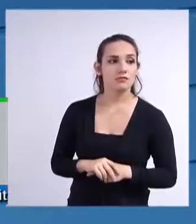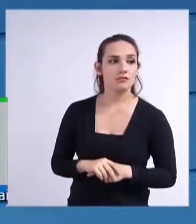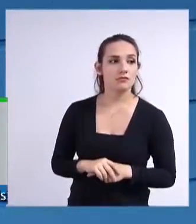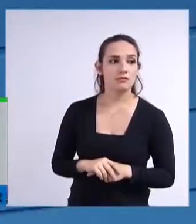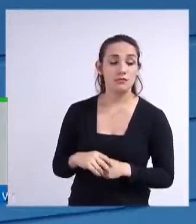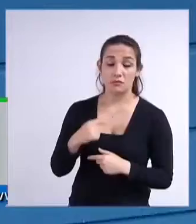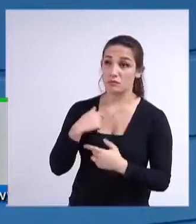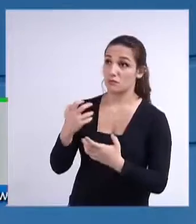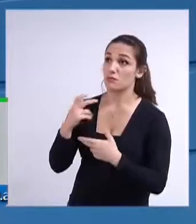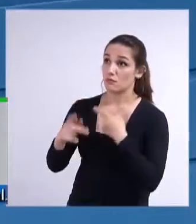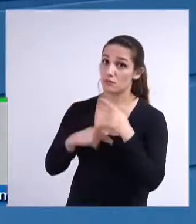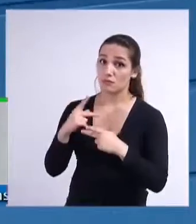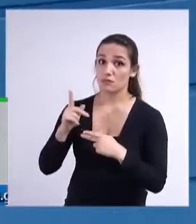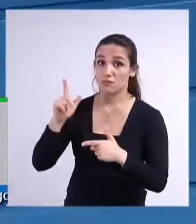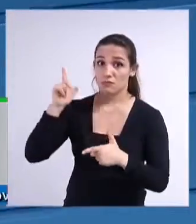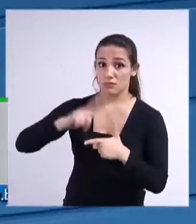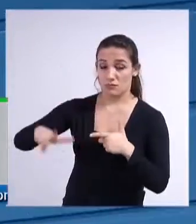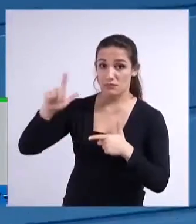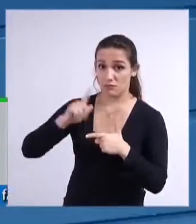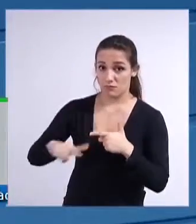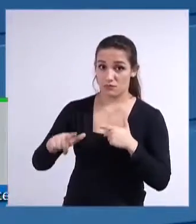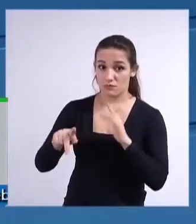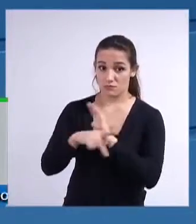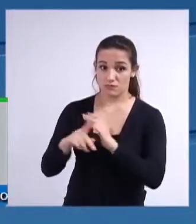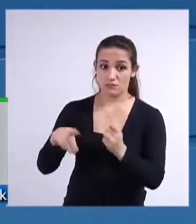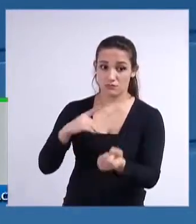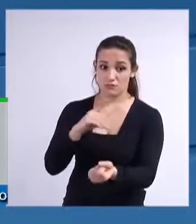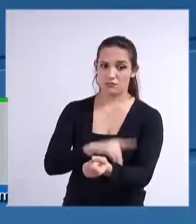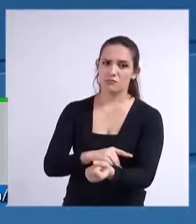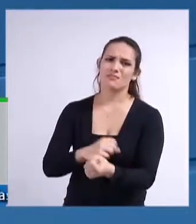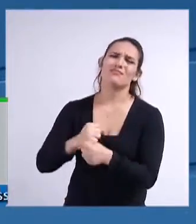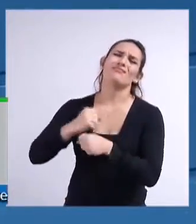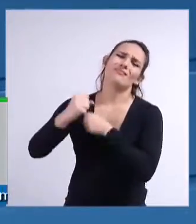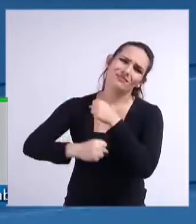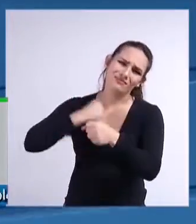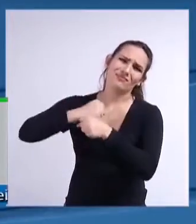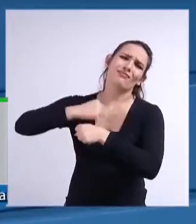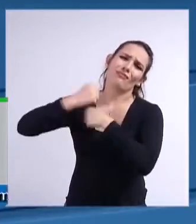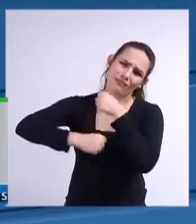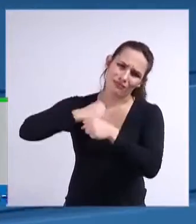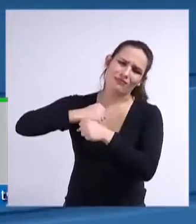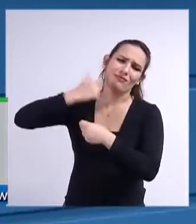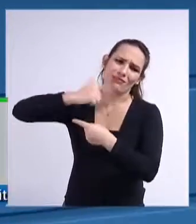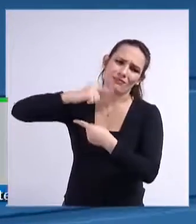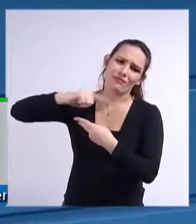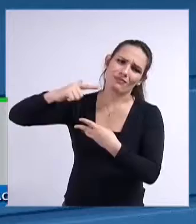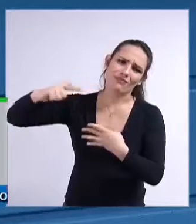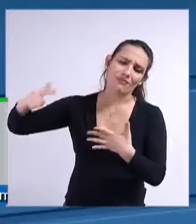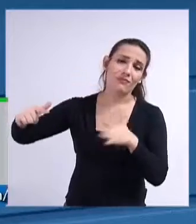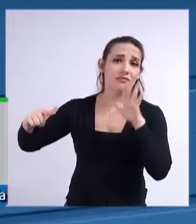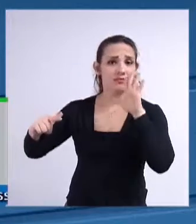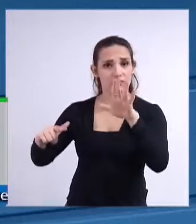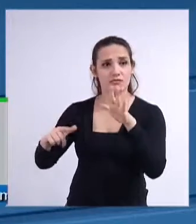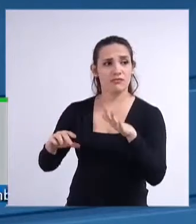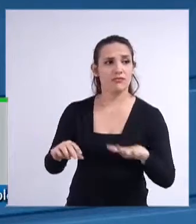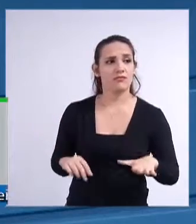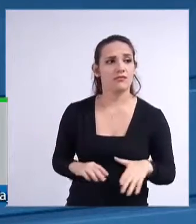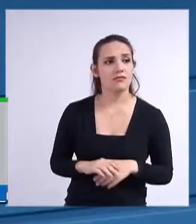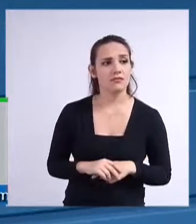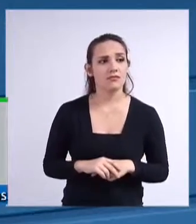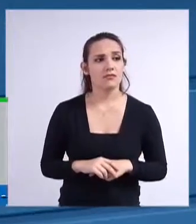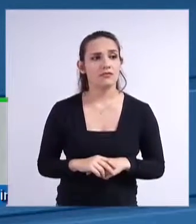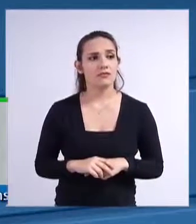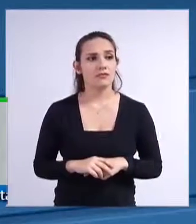dizer que esse problema da dengue, que todo ano se repete, ele não deve ser combatido e